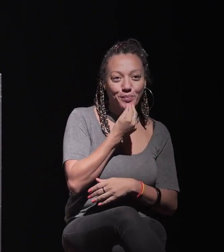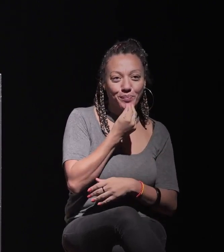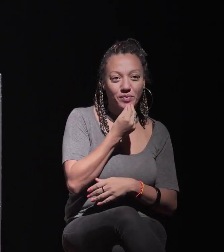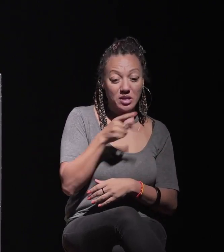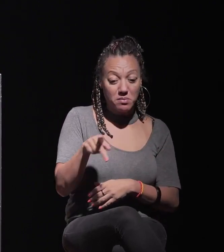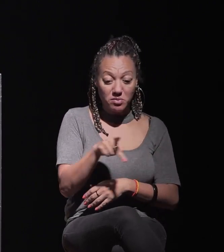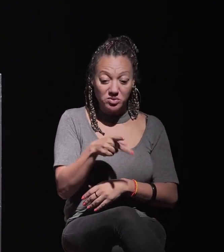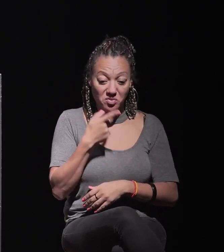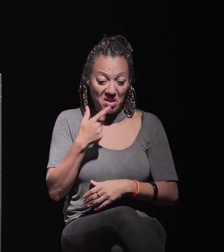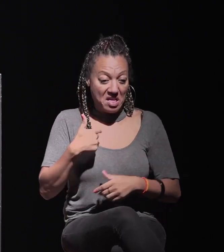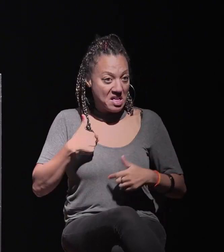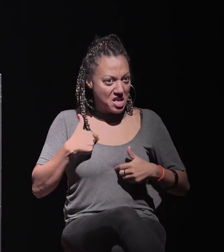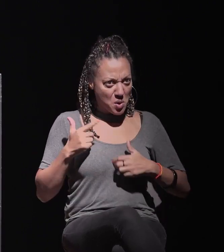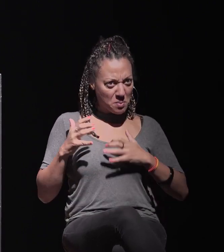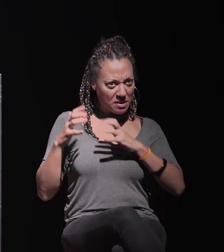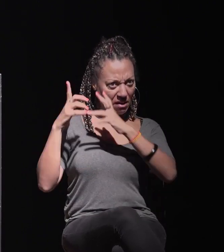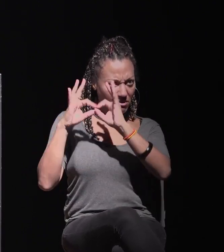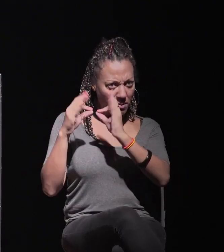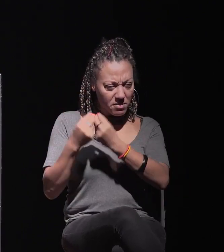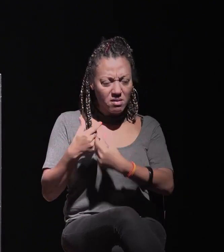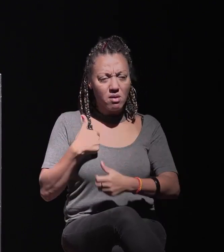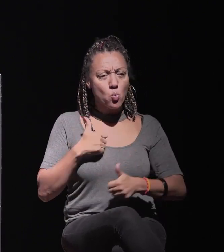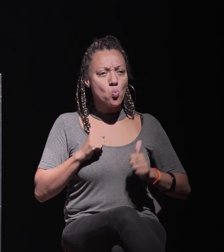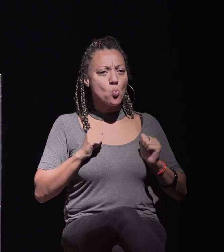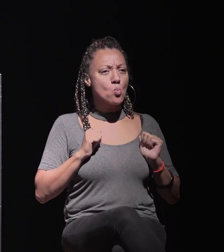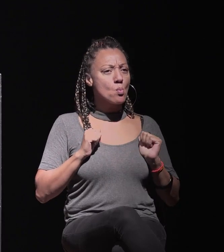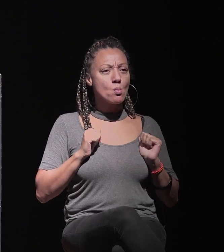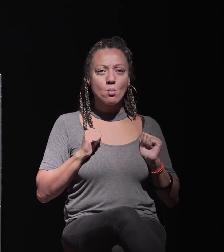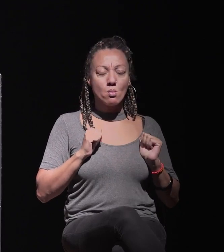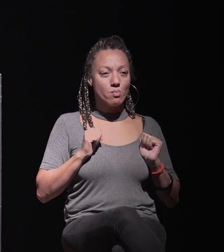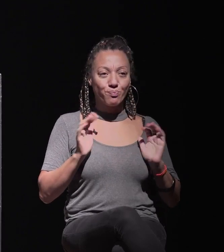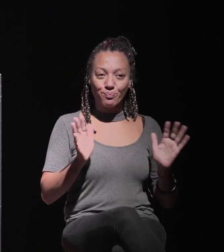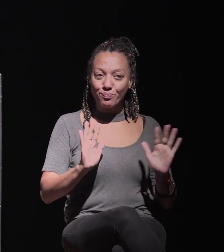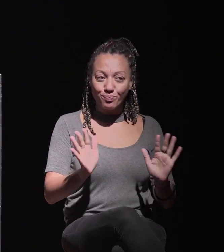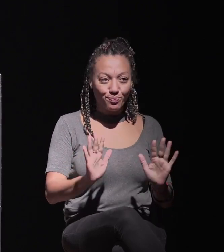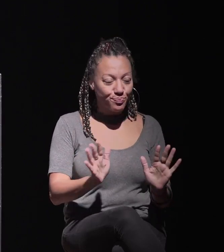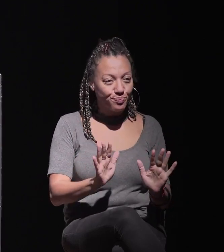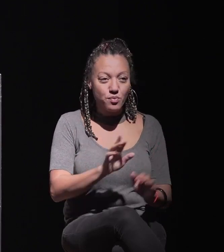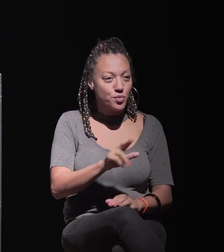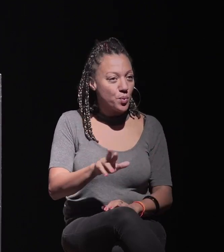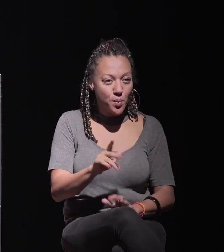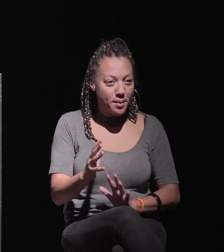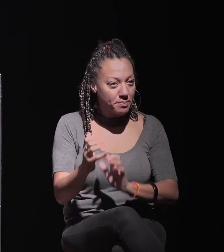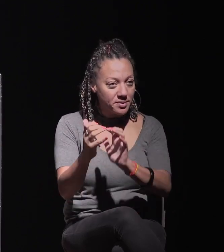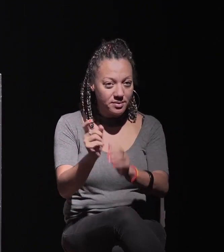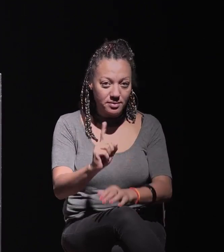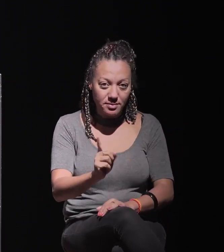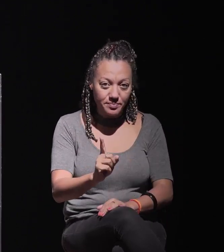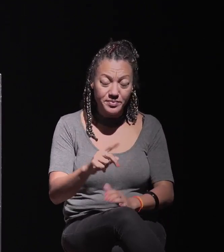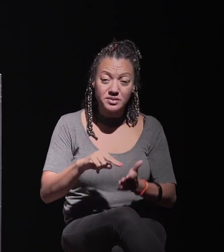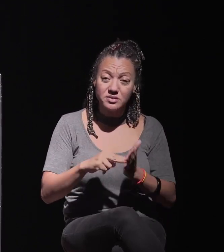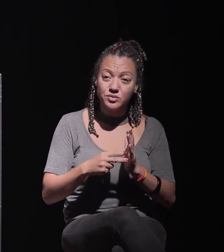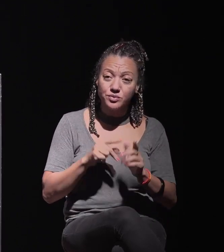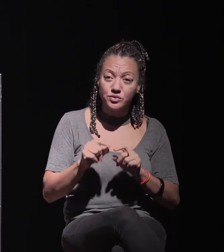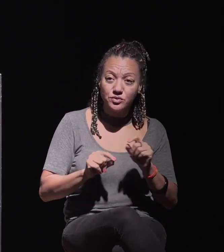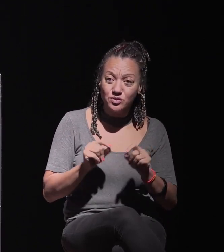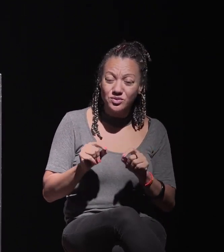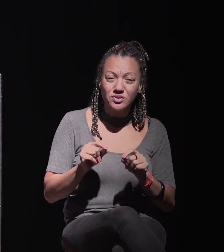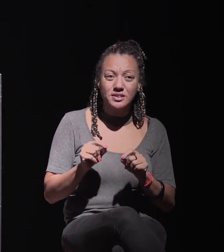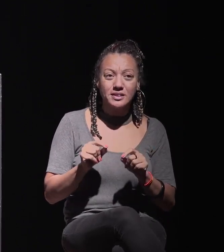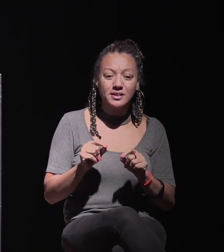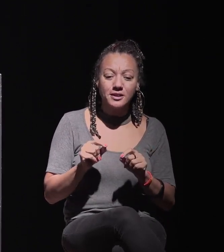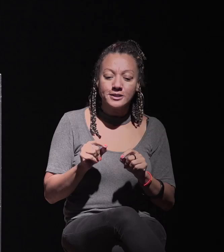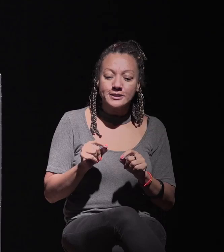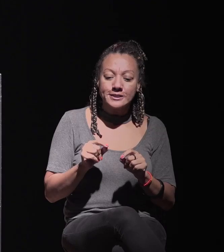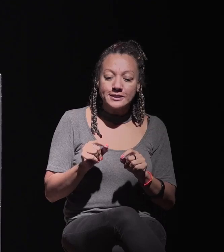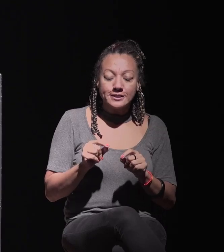dizendo, eu não vou brigar com as famílias. Não se trata de brigar com as famílias. Se trata de construir condições